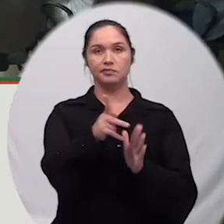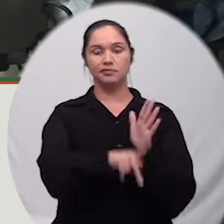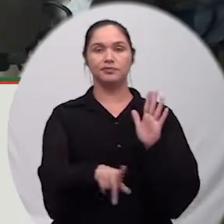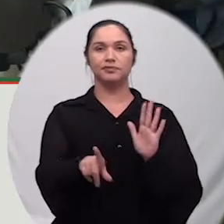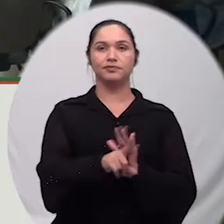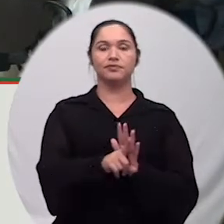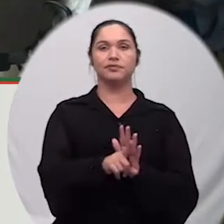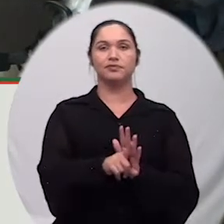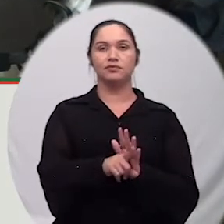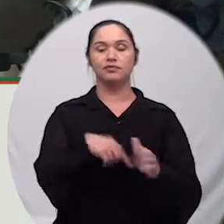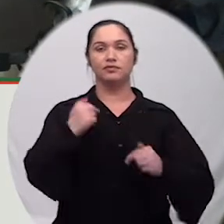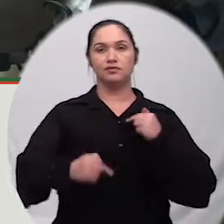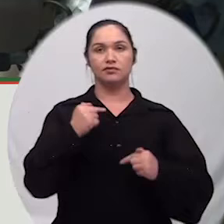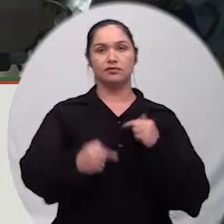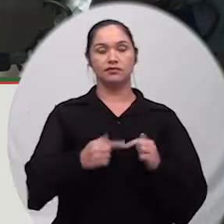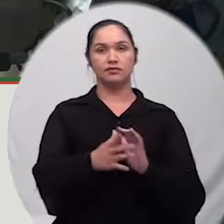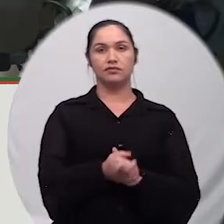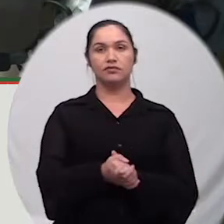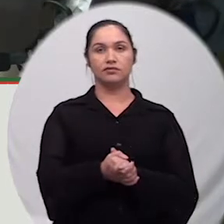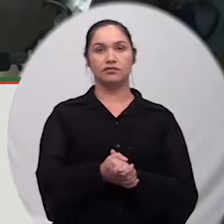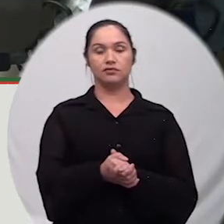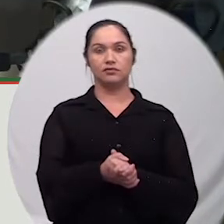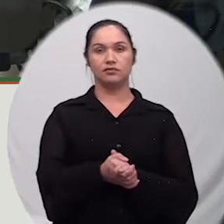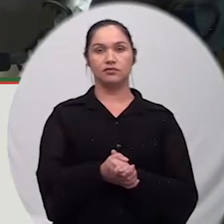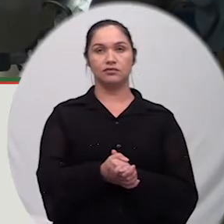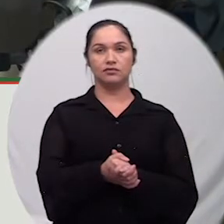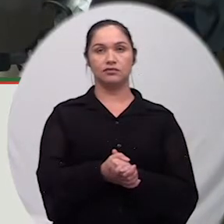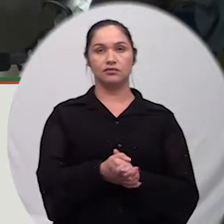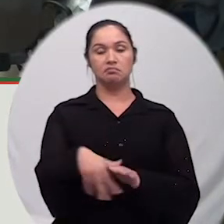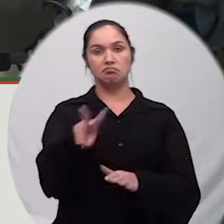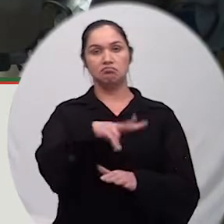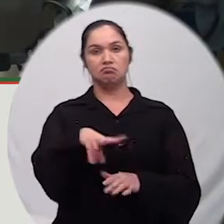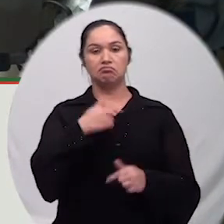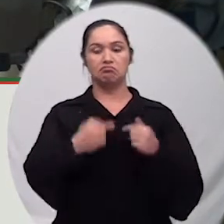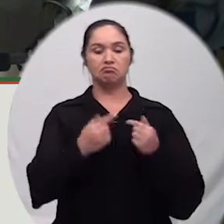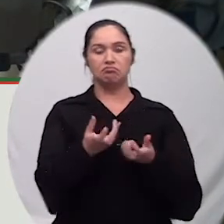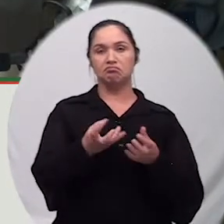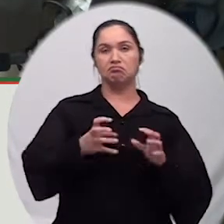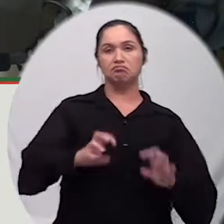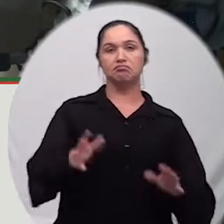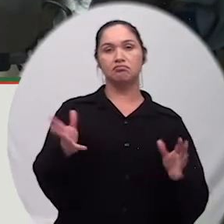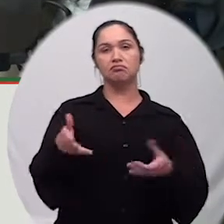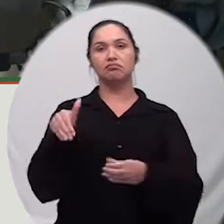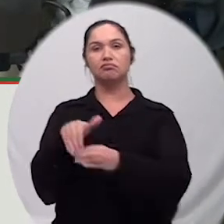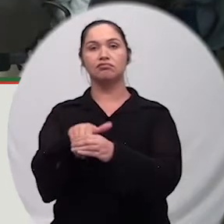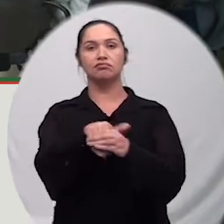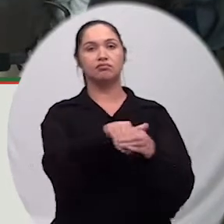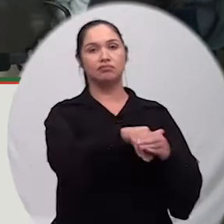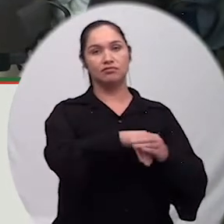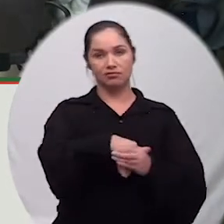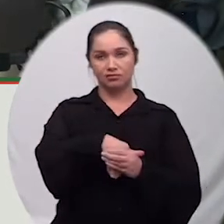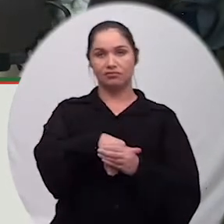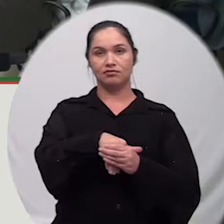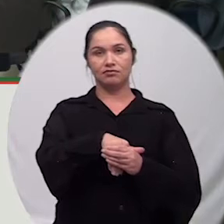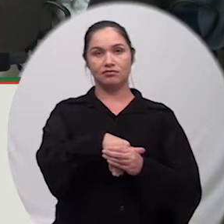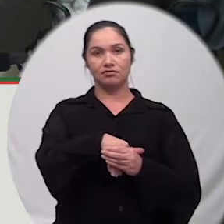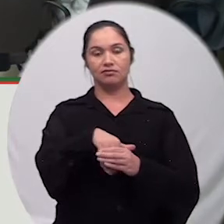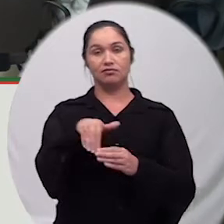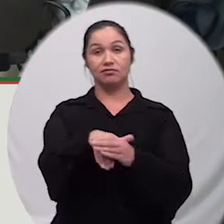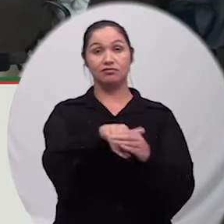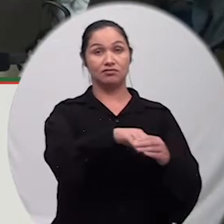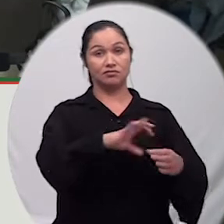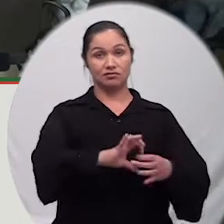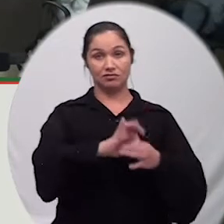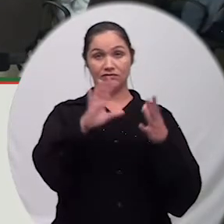Projeto continua em discussão. Não havendo quem queira discutir, está em votação.